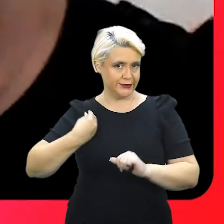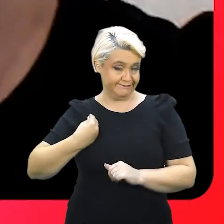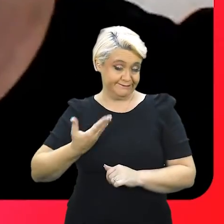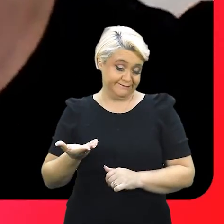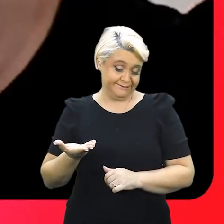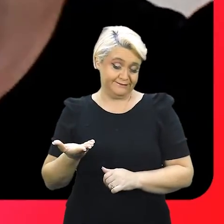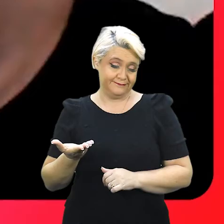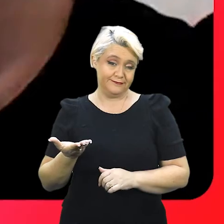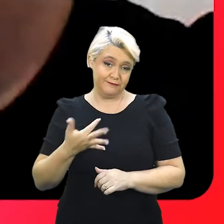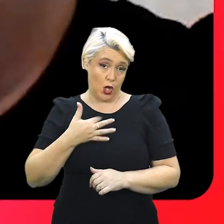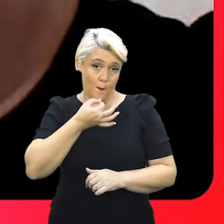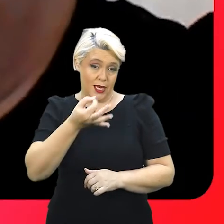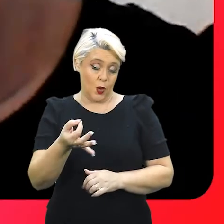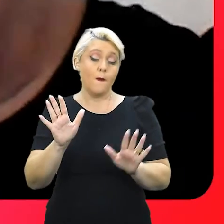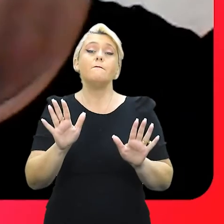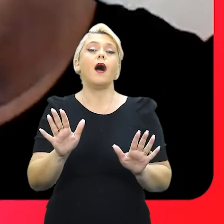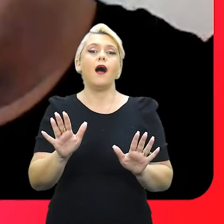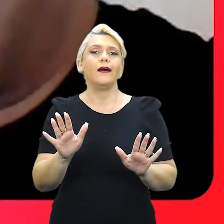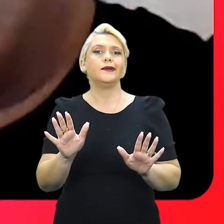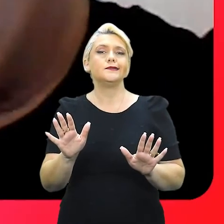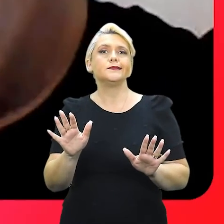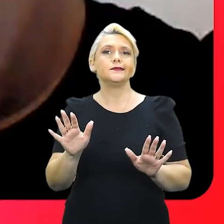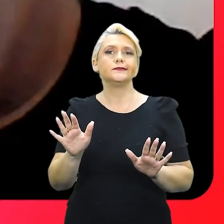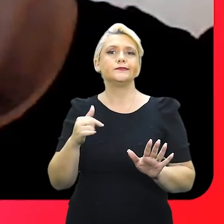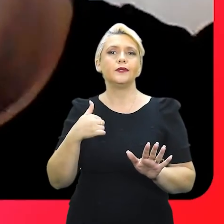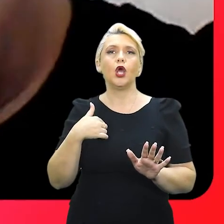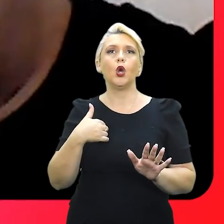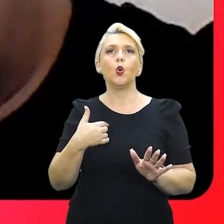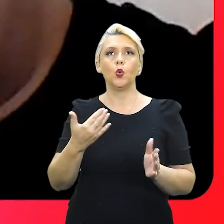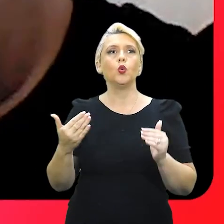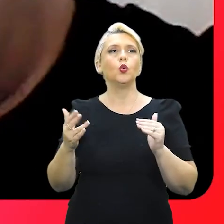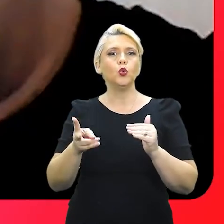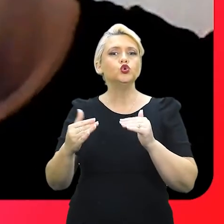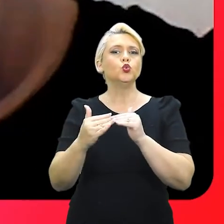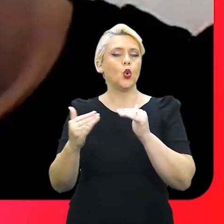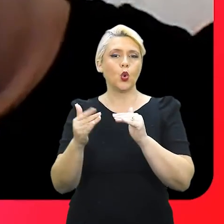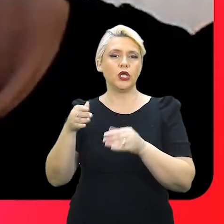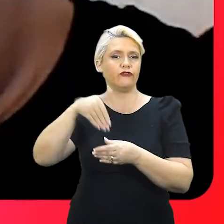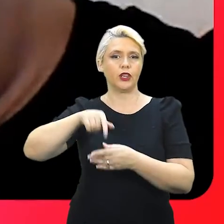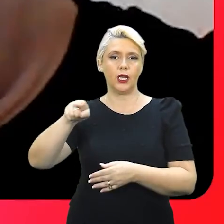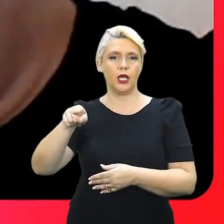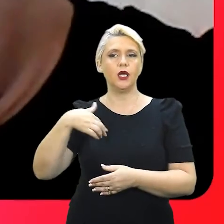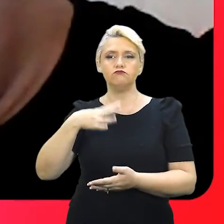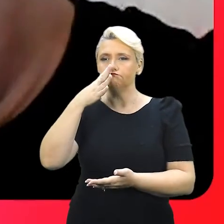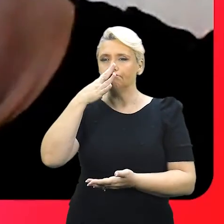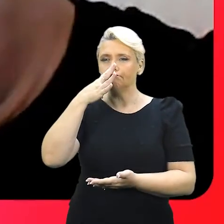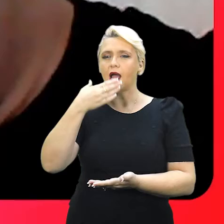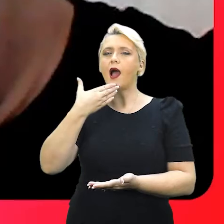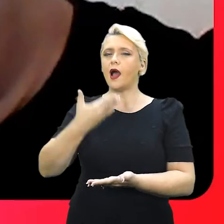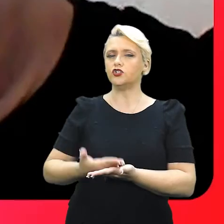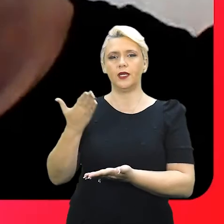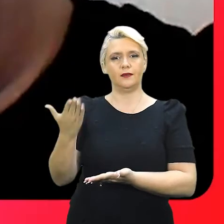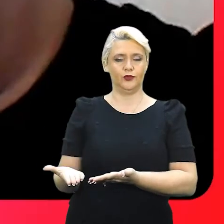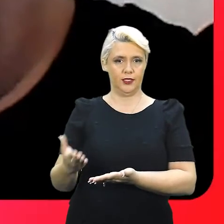opinião, mas não me faz perder a admiração que tenho por